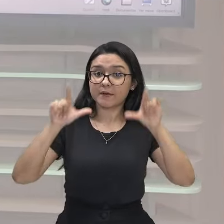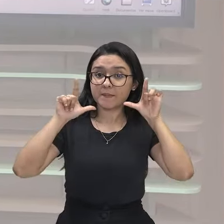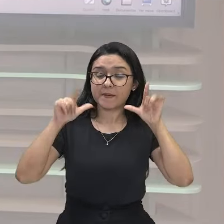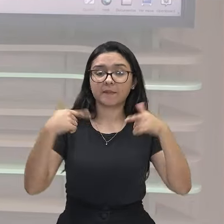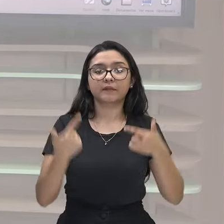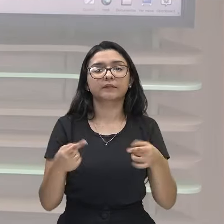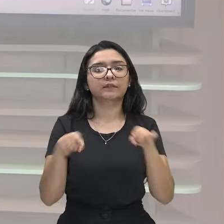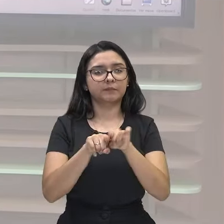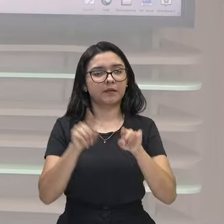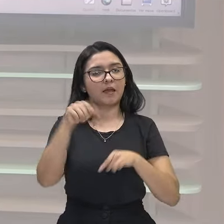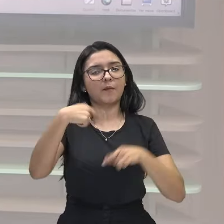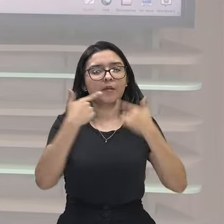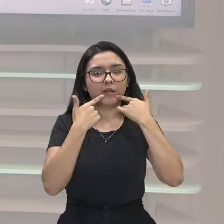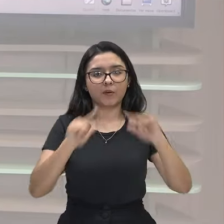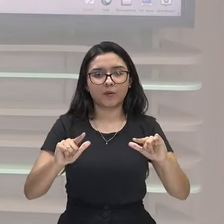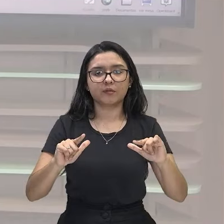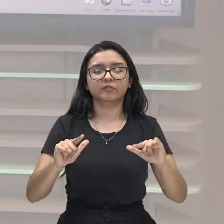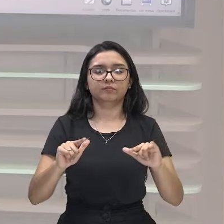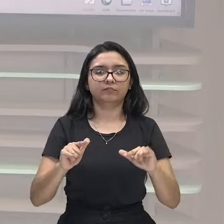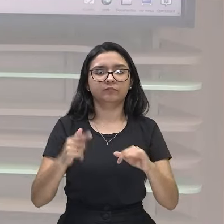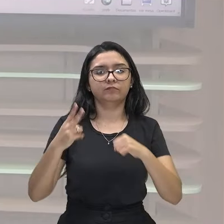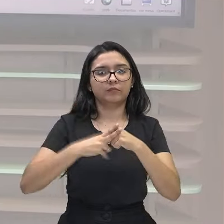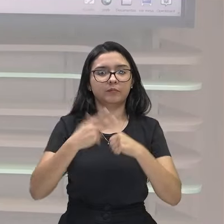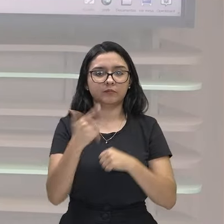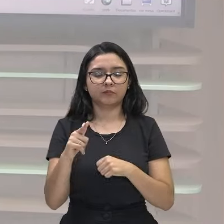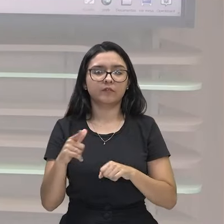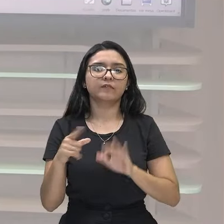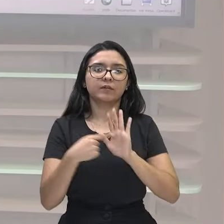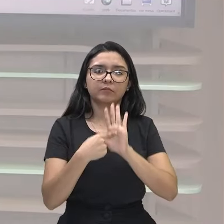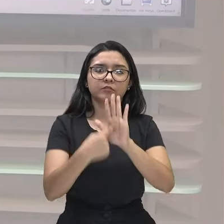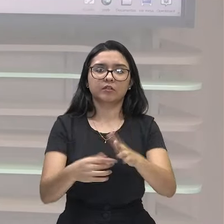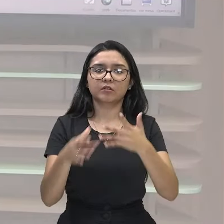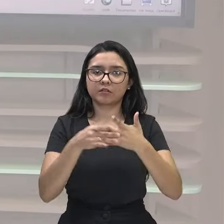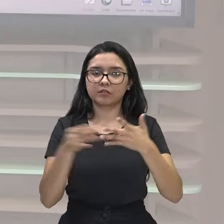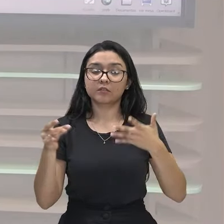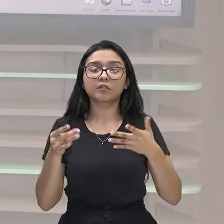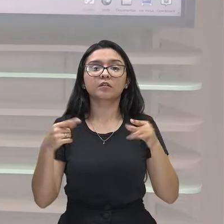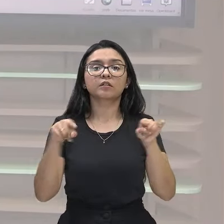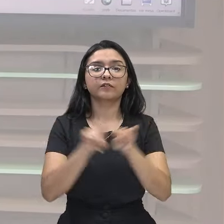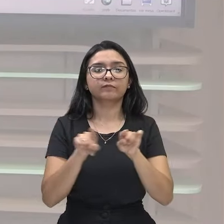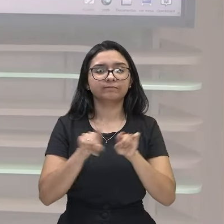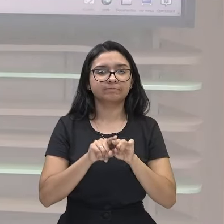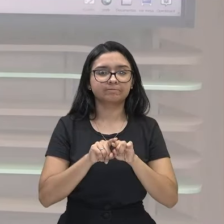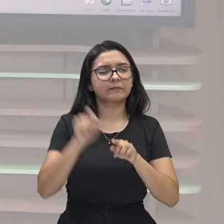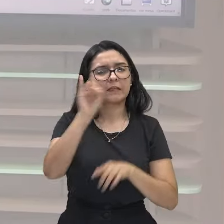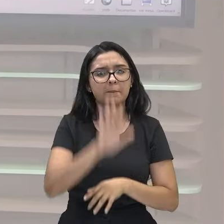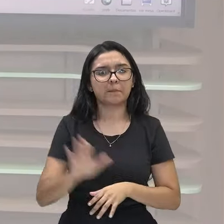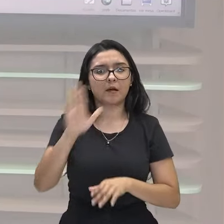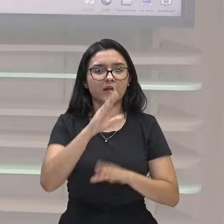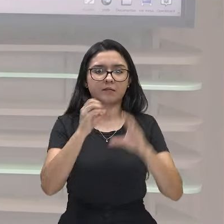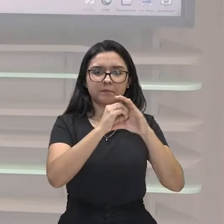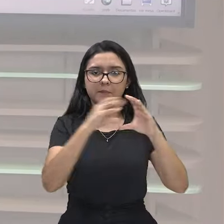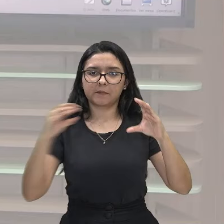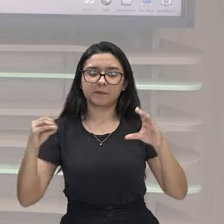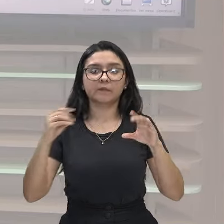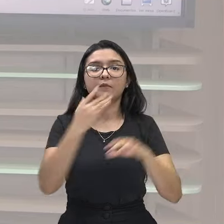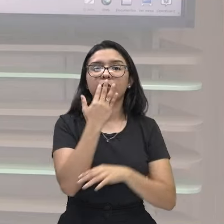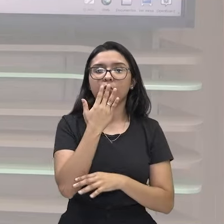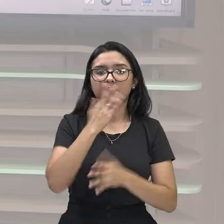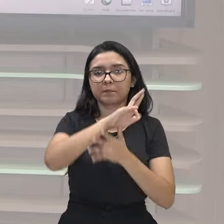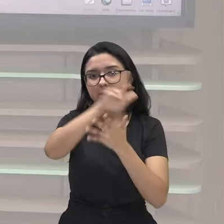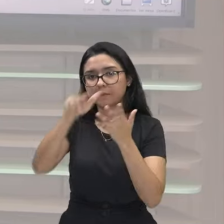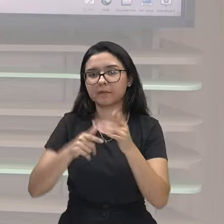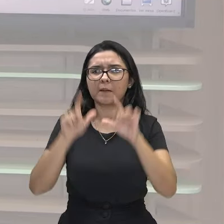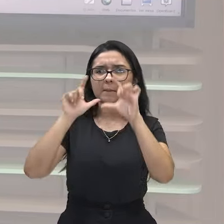não verbal, ela vai trazer esses signos, ela vai trazer imagens, vai trazer os emojis, vai trazer as cores, as placas